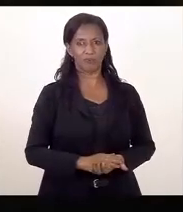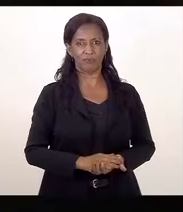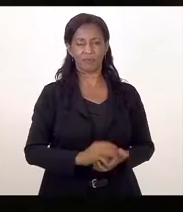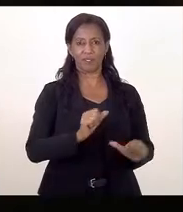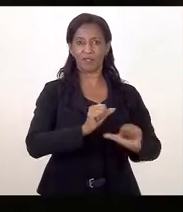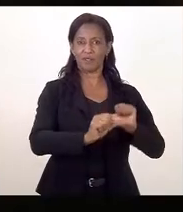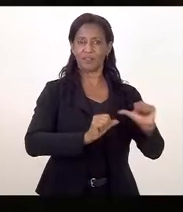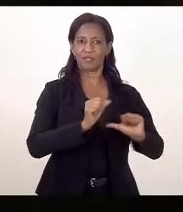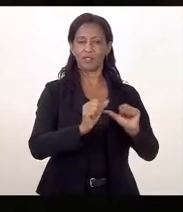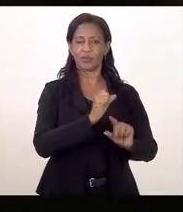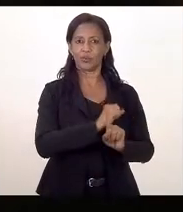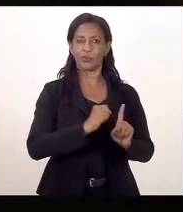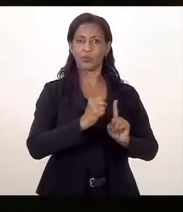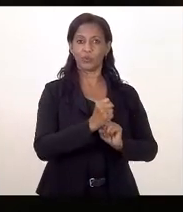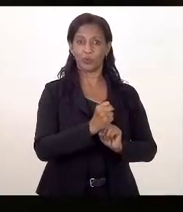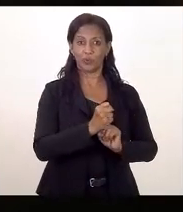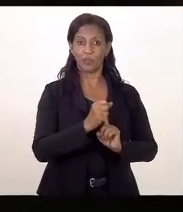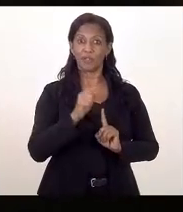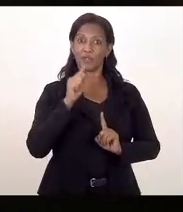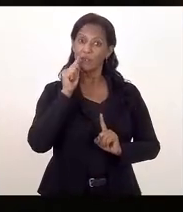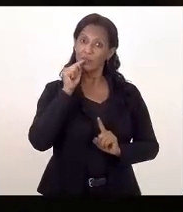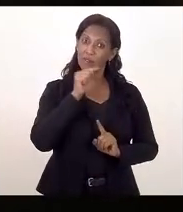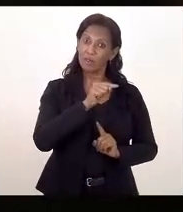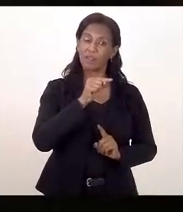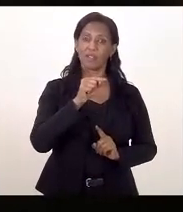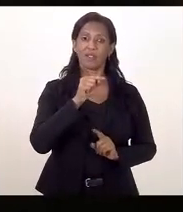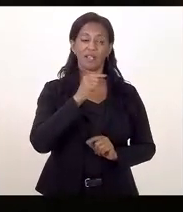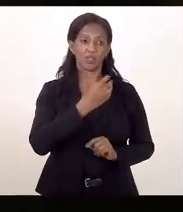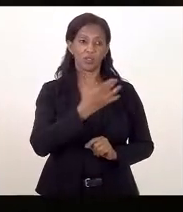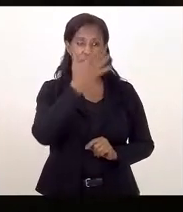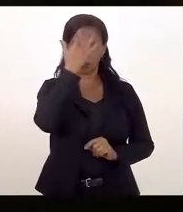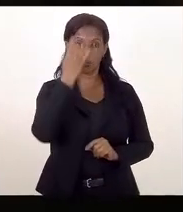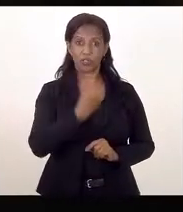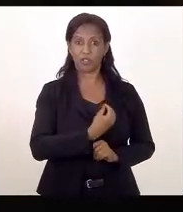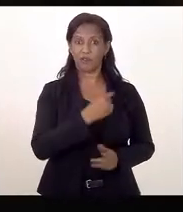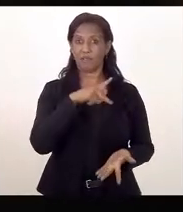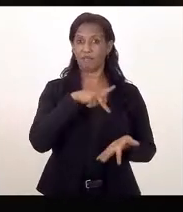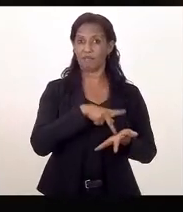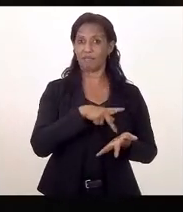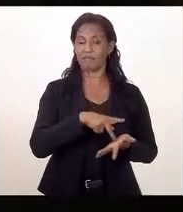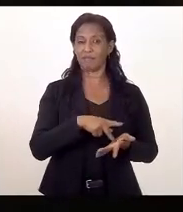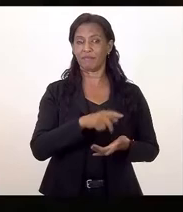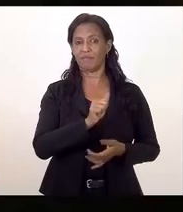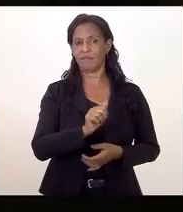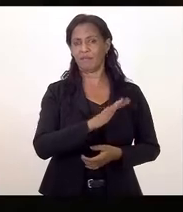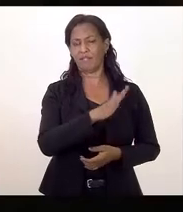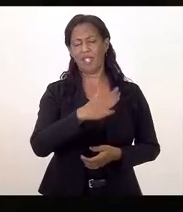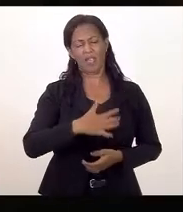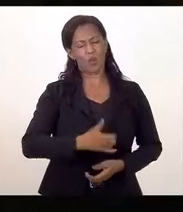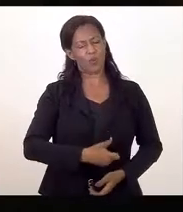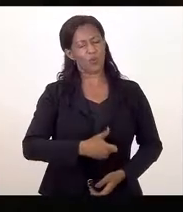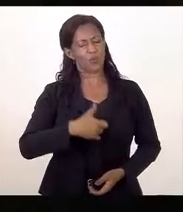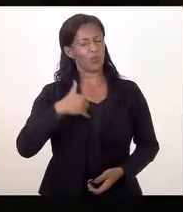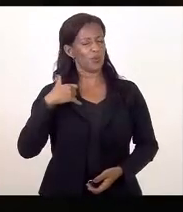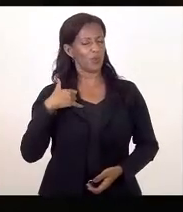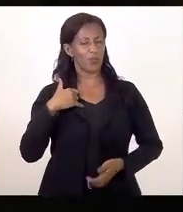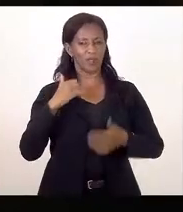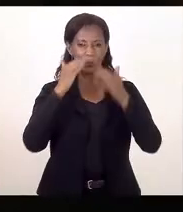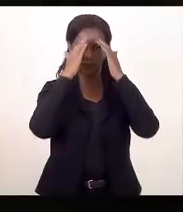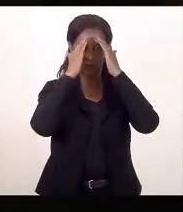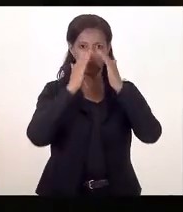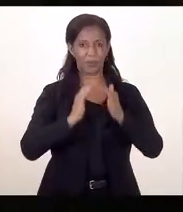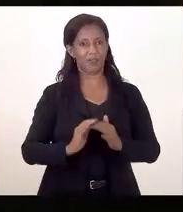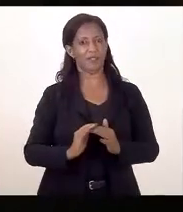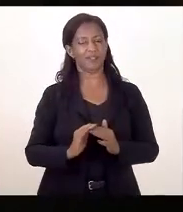transformação social vindo daqueles e daquelas que vivem a realidade da favela. Então, é com muito orgulho e honra